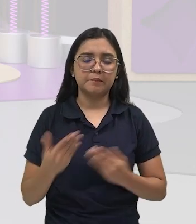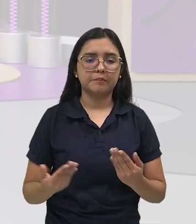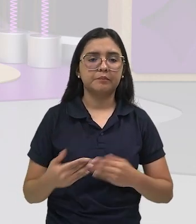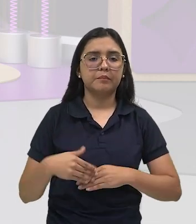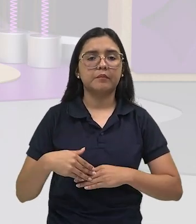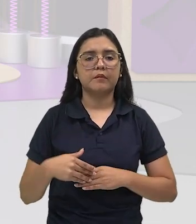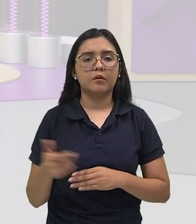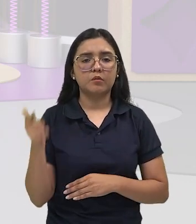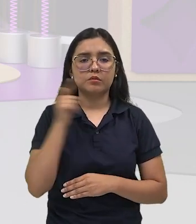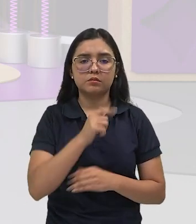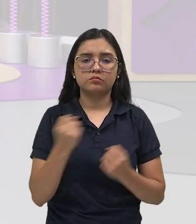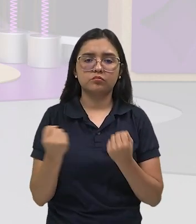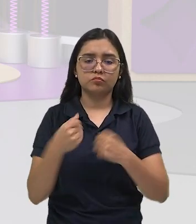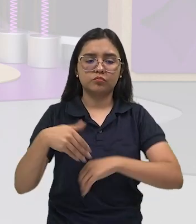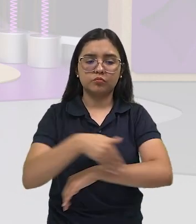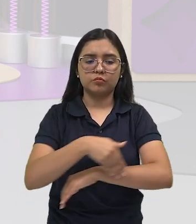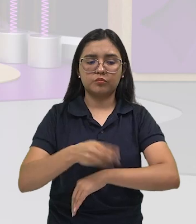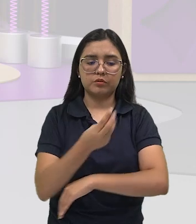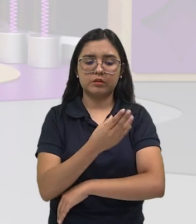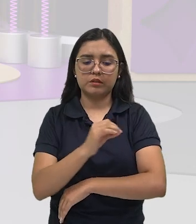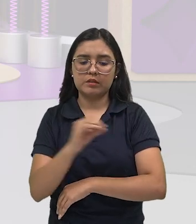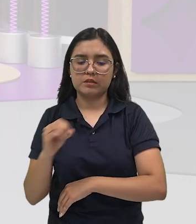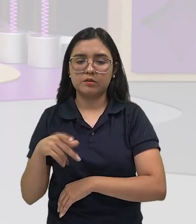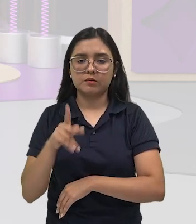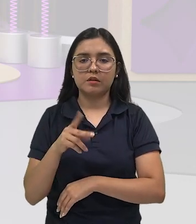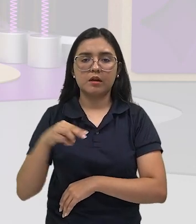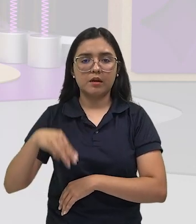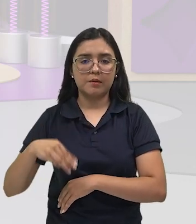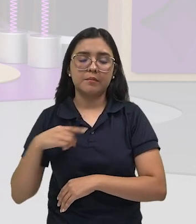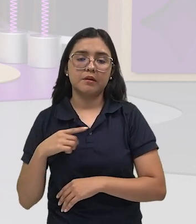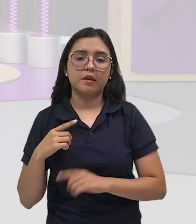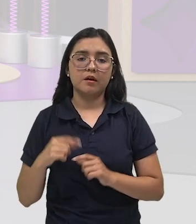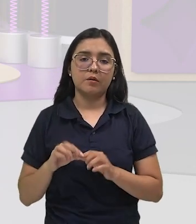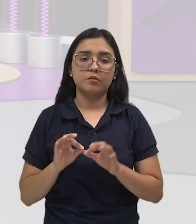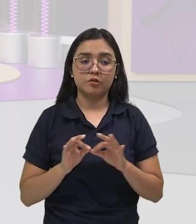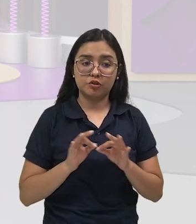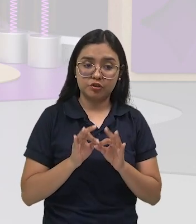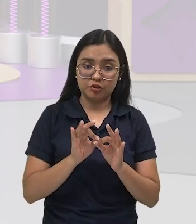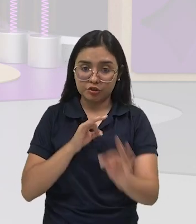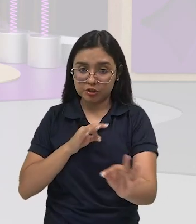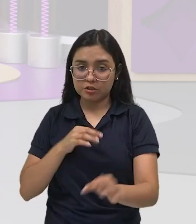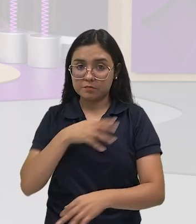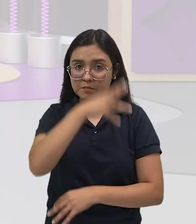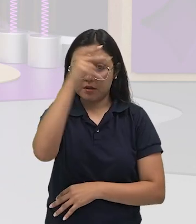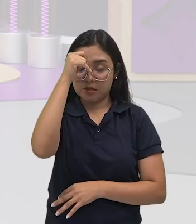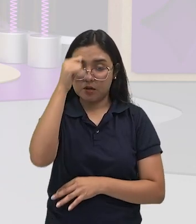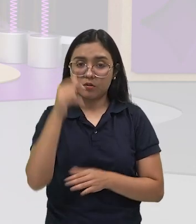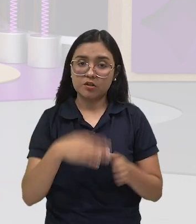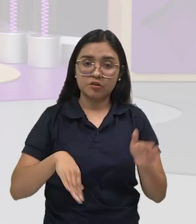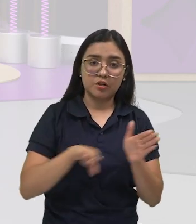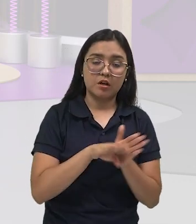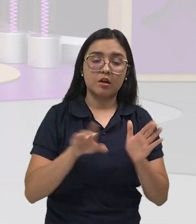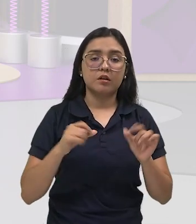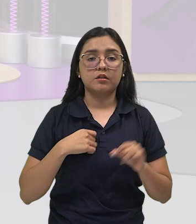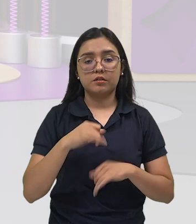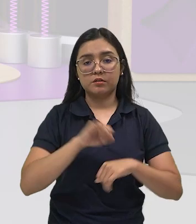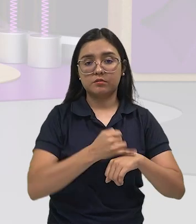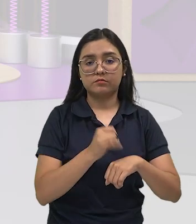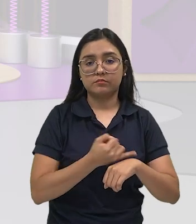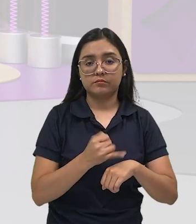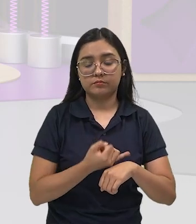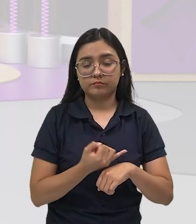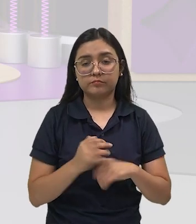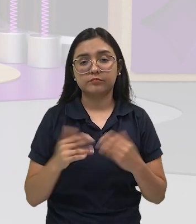mais de 300 quilômetros, que é a distância entre Manaus e Itacoatiara. Beleza. Ora, então significa que eu vou gastar